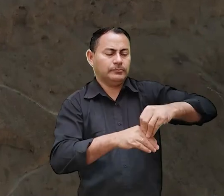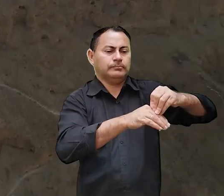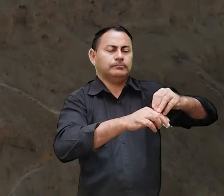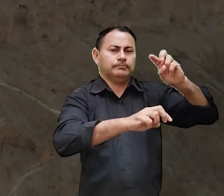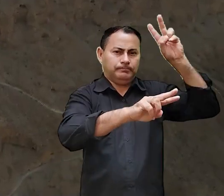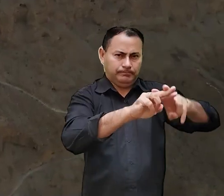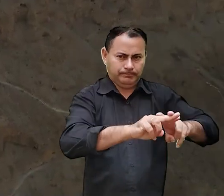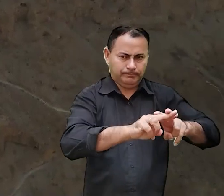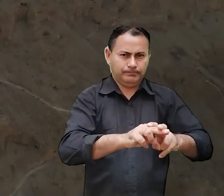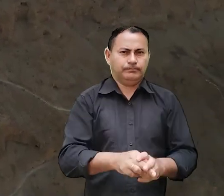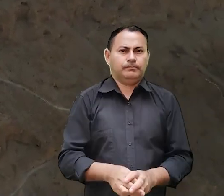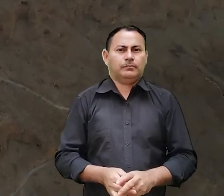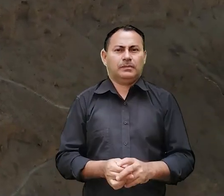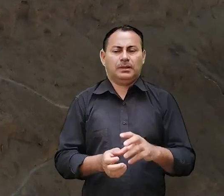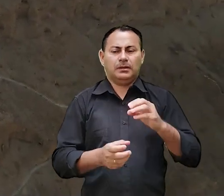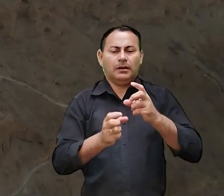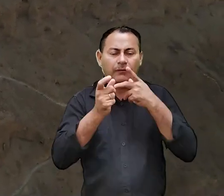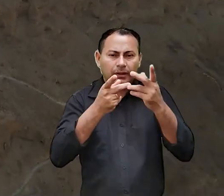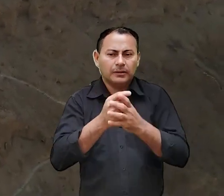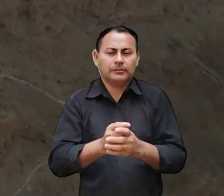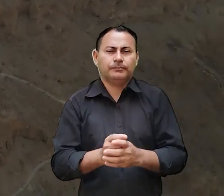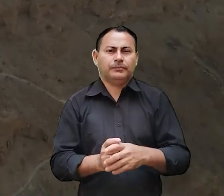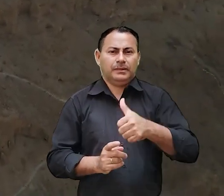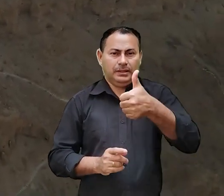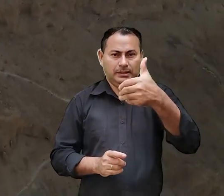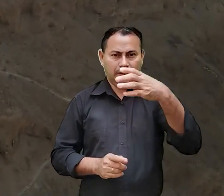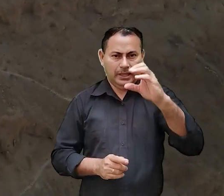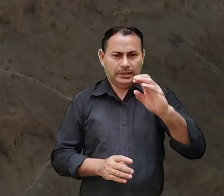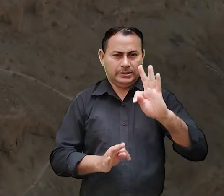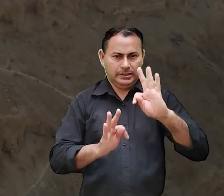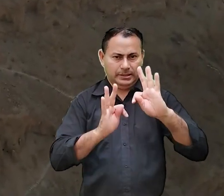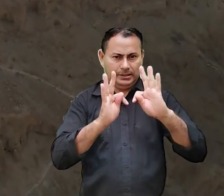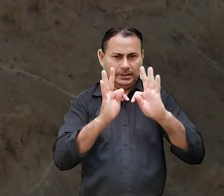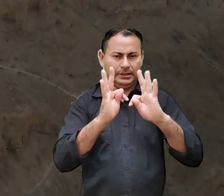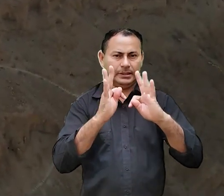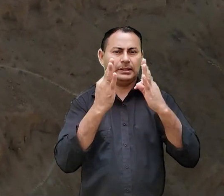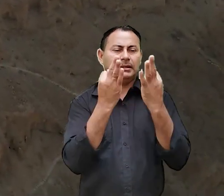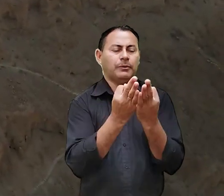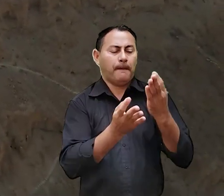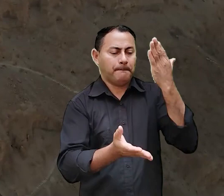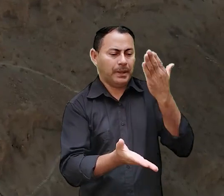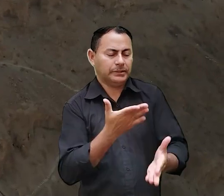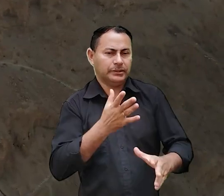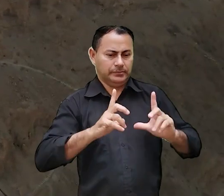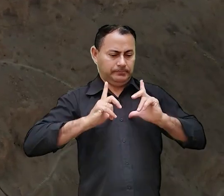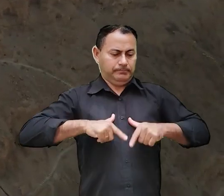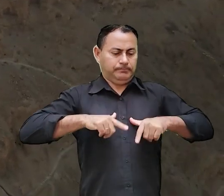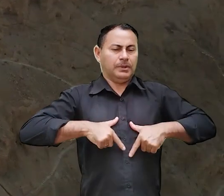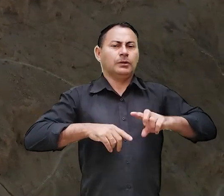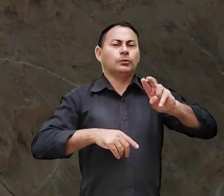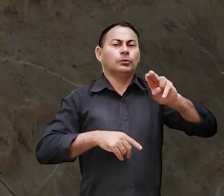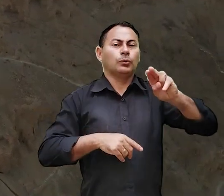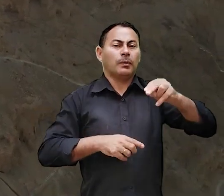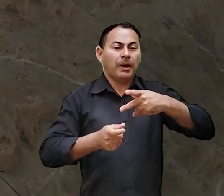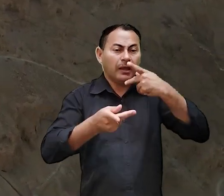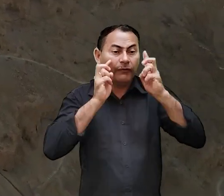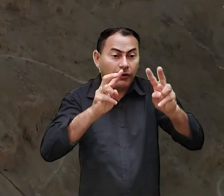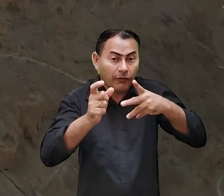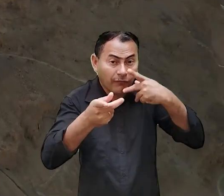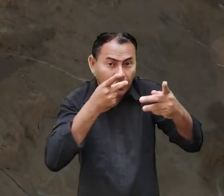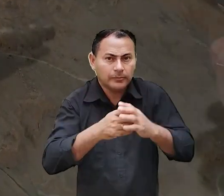levadas cativas elas são denominadas de as 10 tribos perdidas de Israel porque nunca mais se ouviu falar